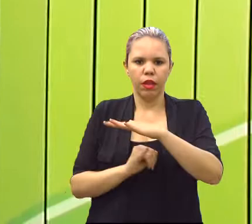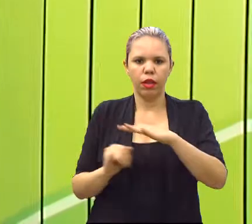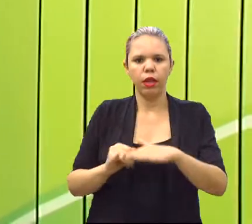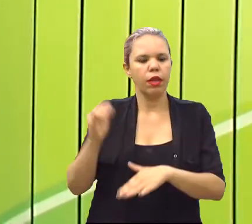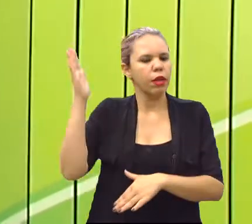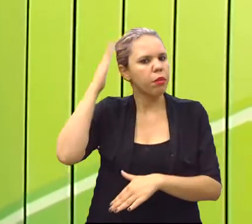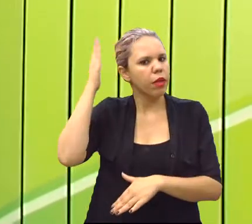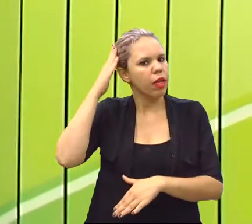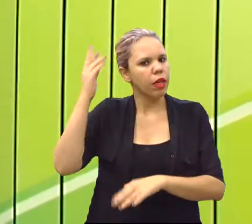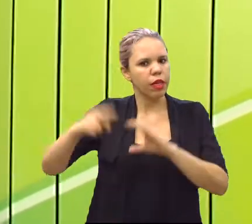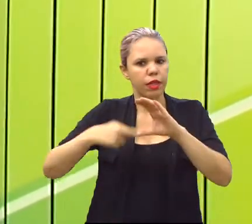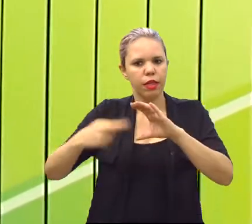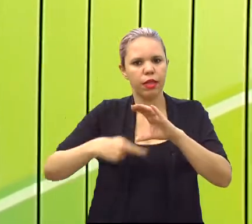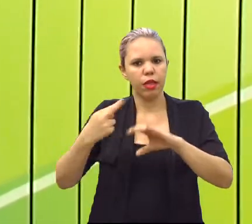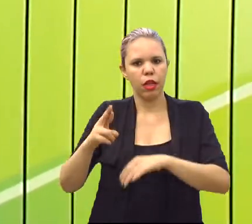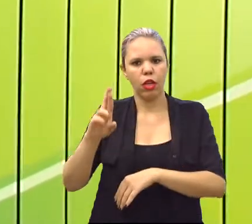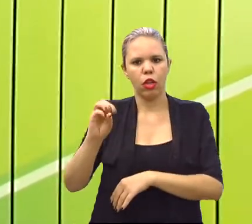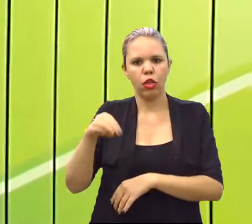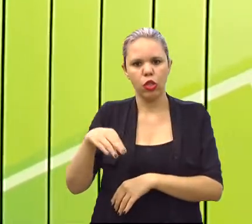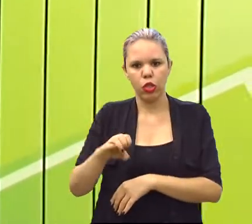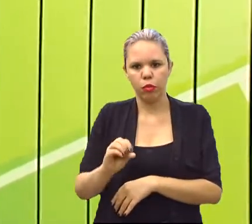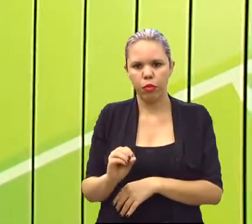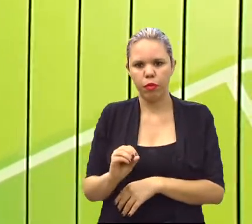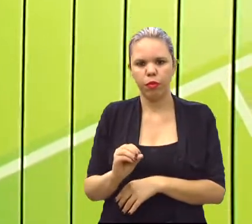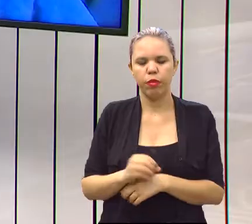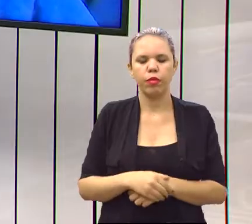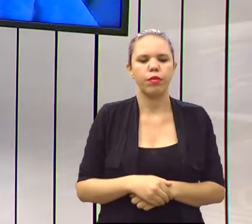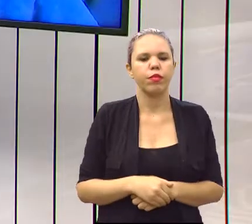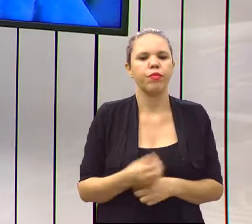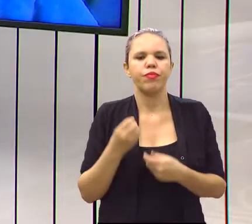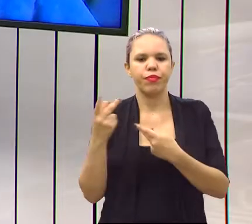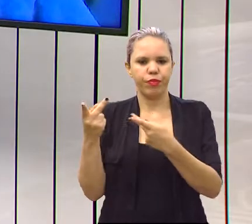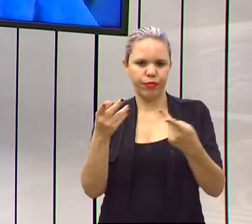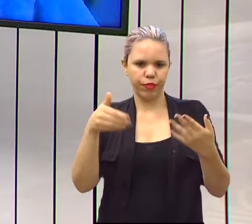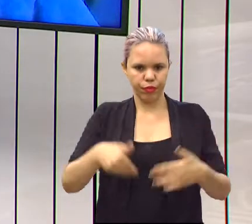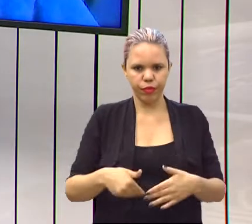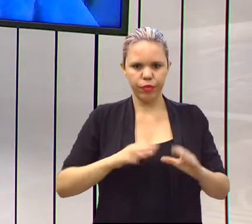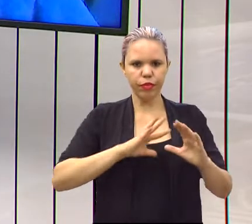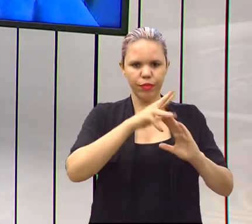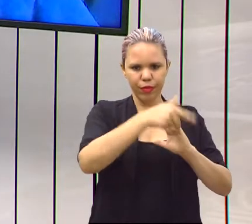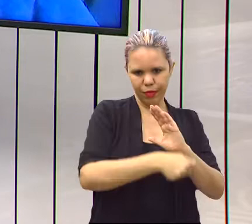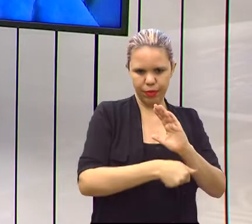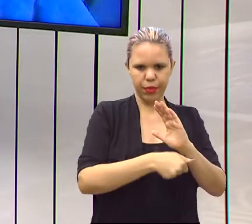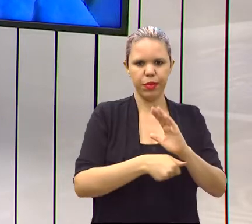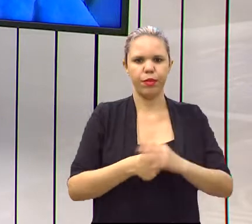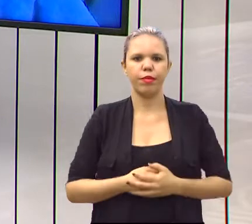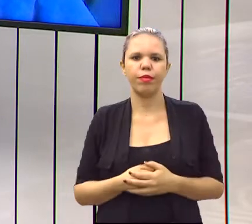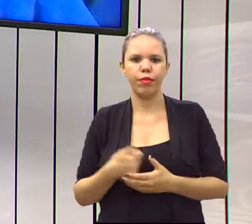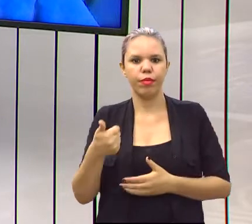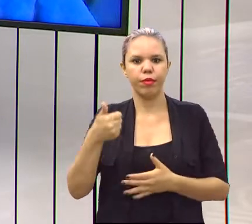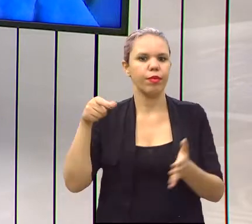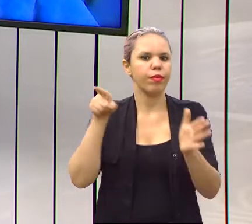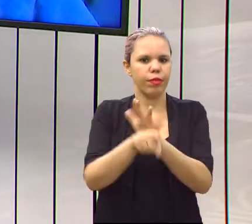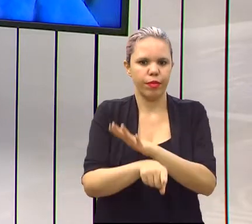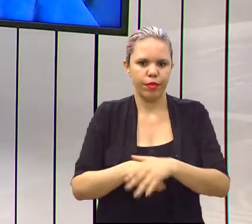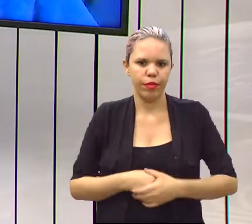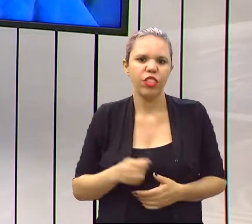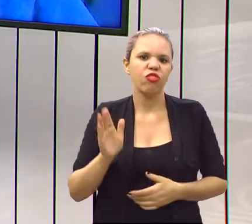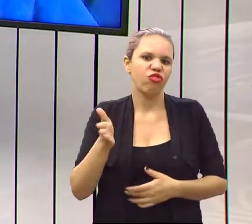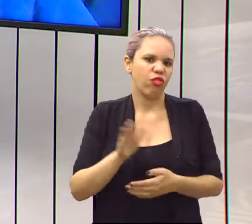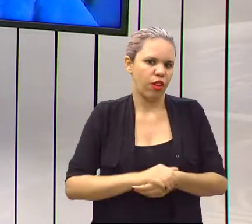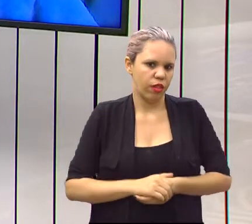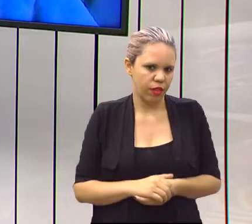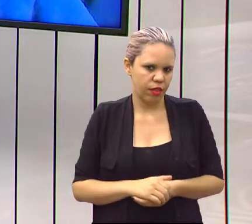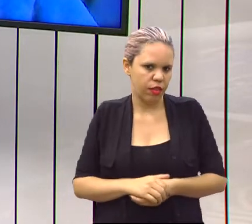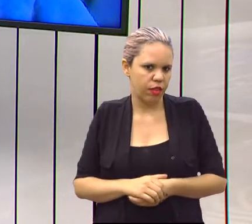Instituto Paranaense de Reciclagem, o Rômeu Barion. Rômeu, seja bem-vindo aqui no Giro Ambiental. A minha primeira pergunta